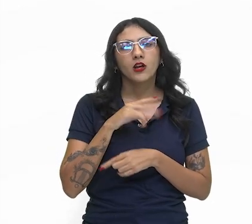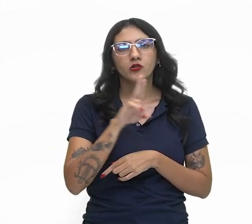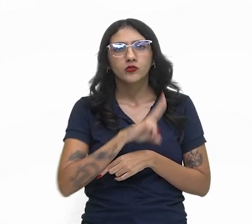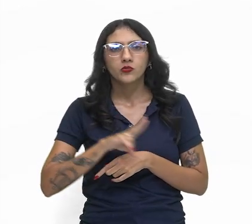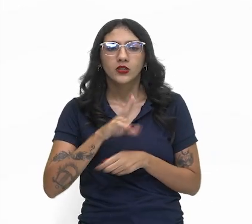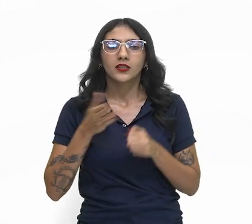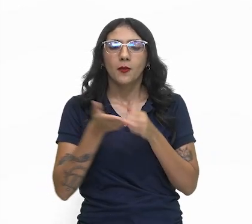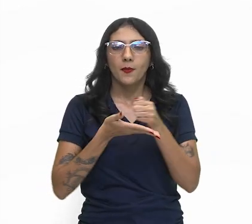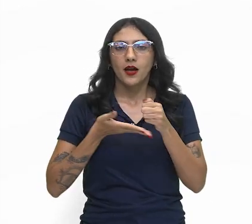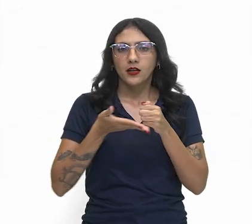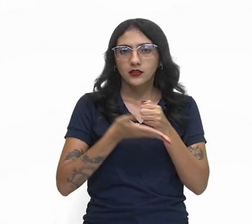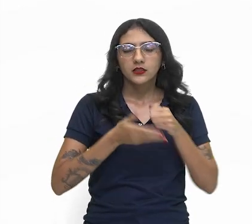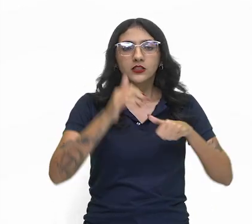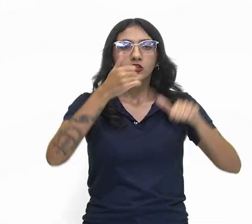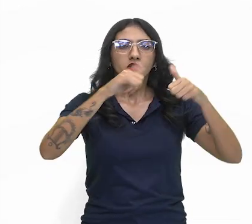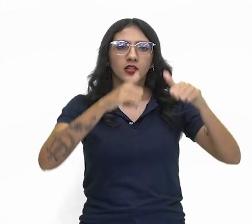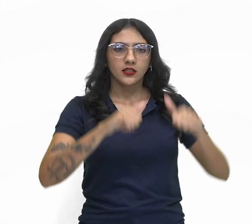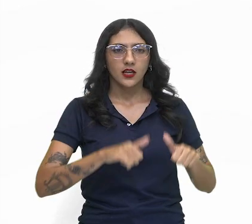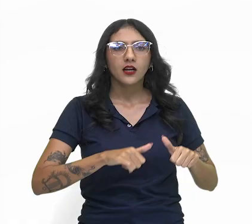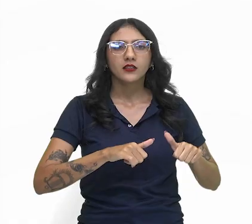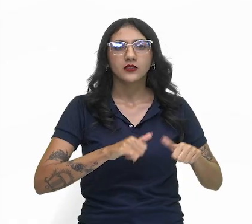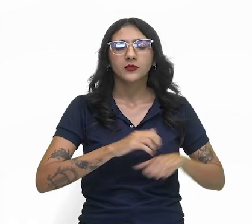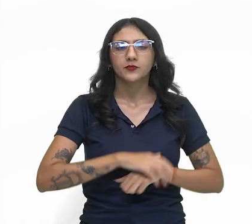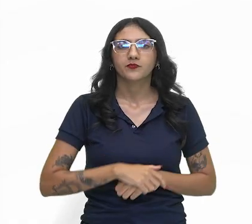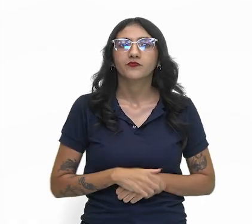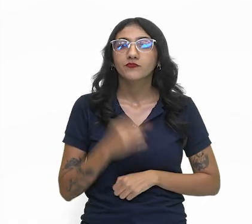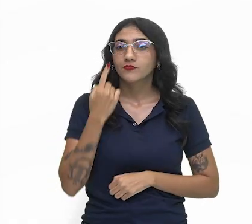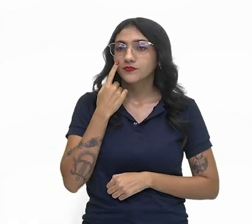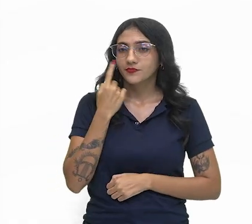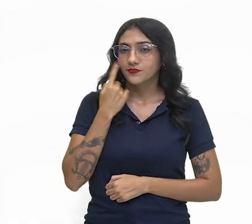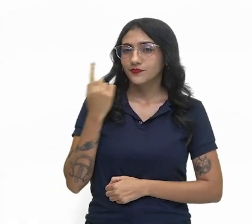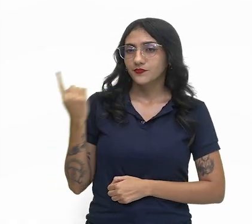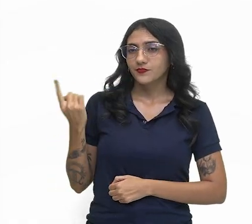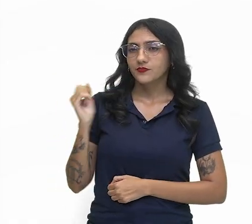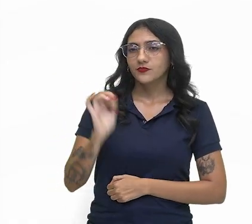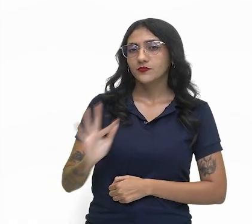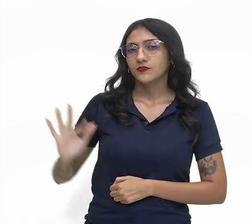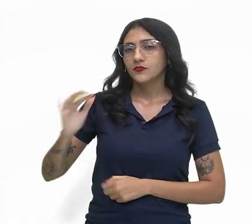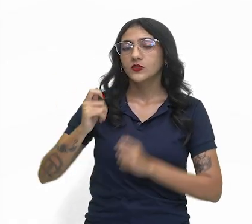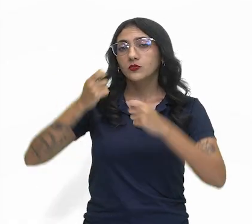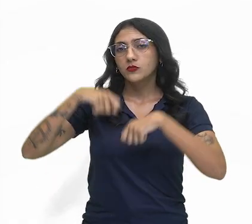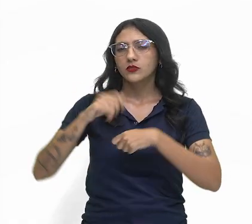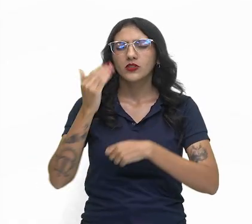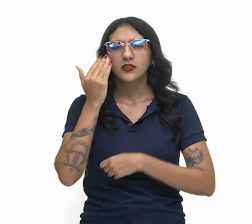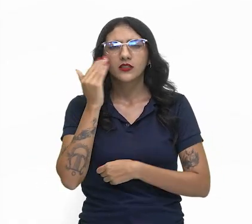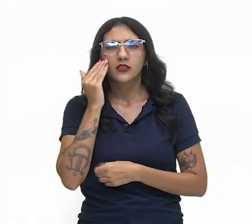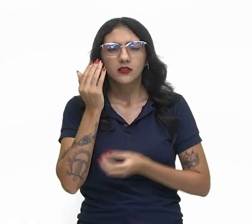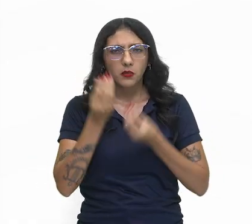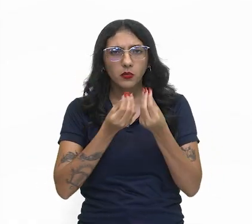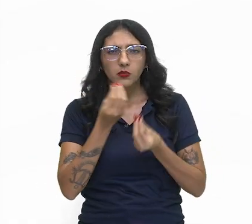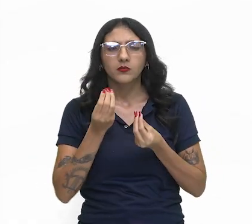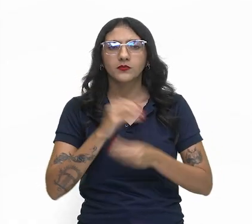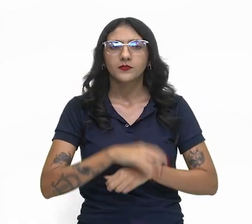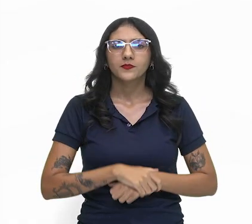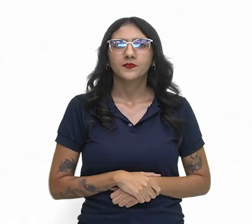tá, pessoal? Aqui, na figura, a gente pode observar essa situação, olha.